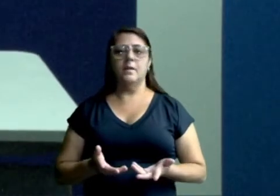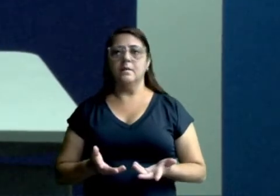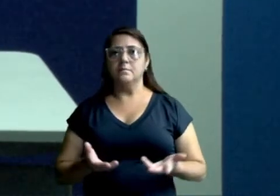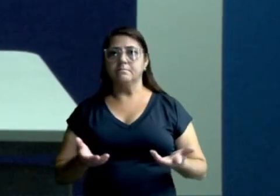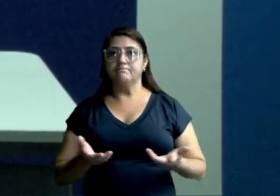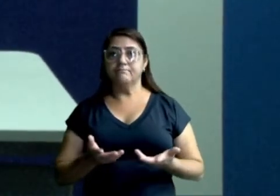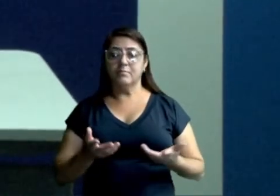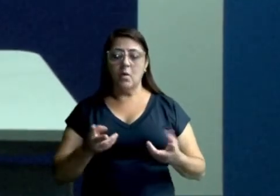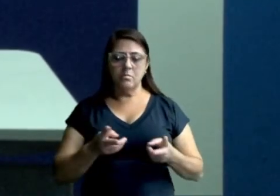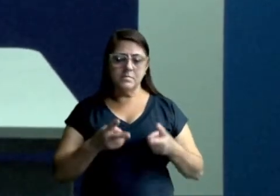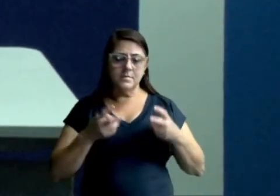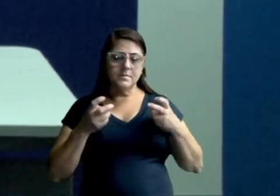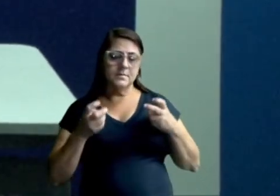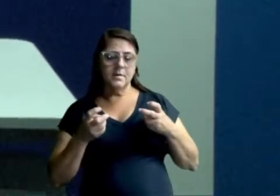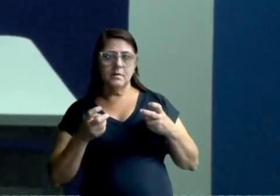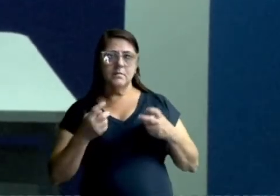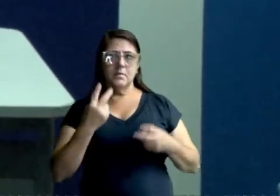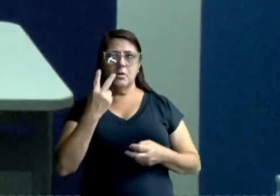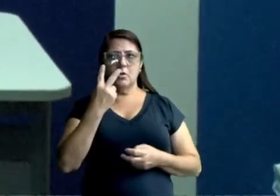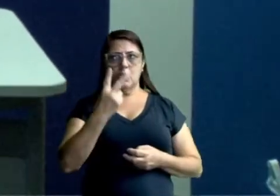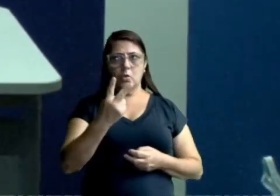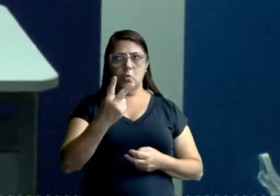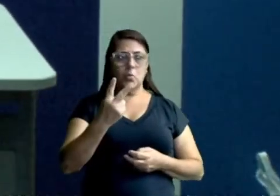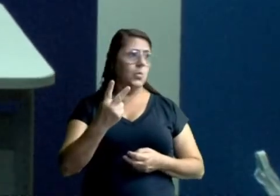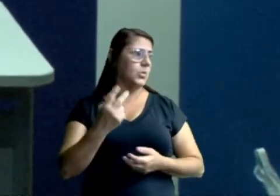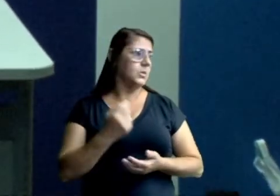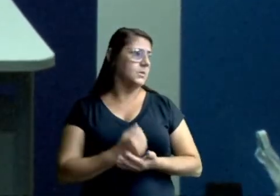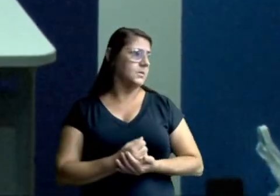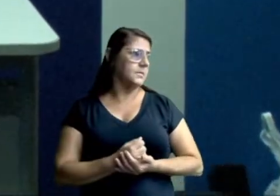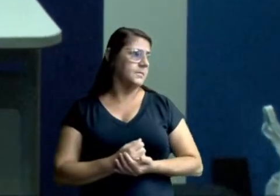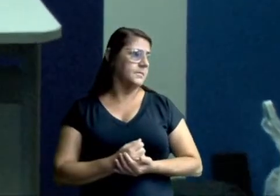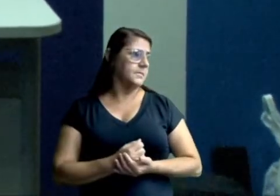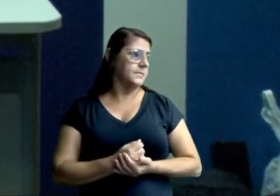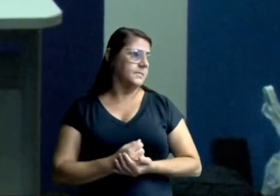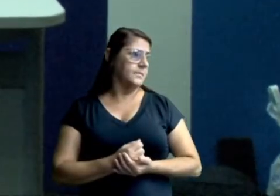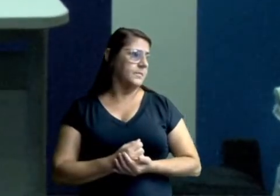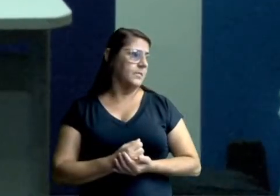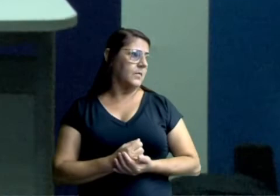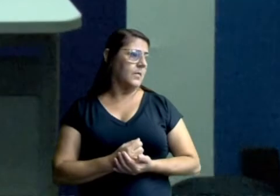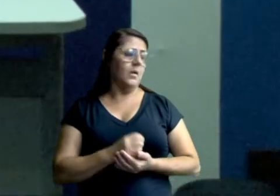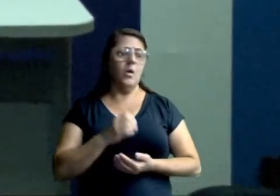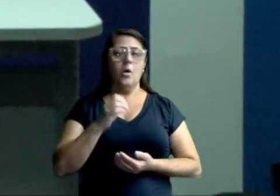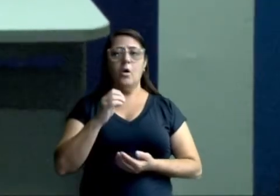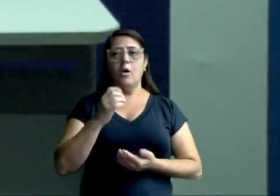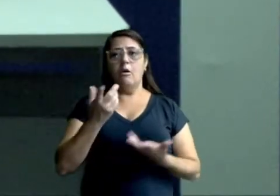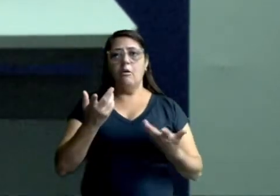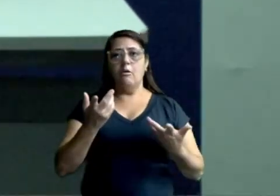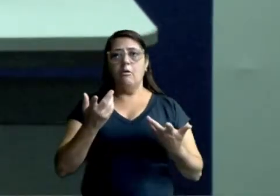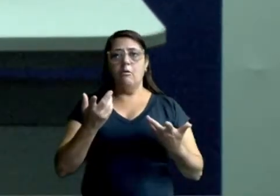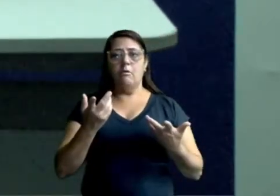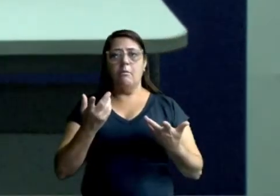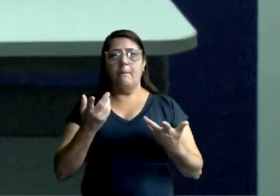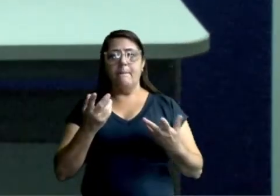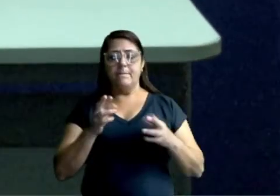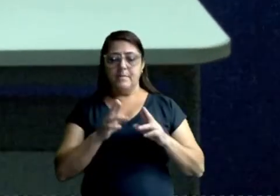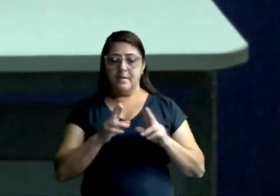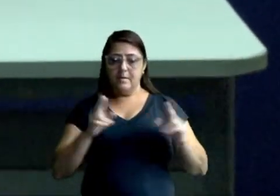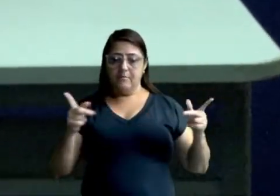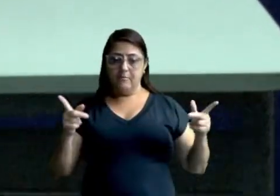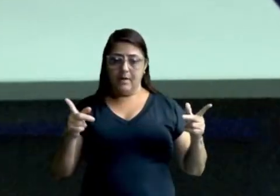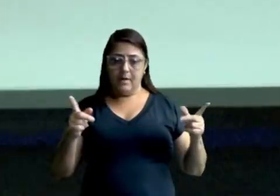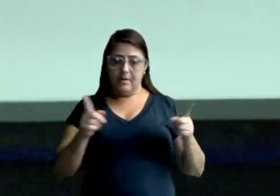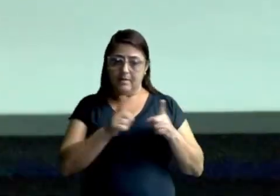seguinte. Observe que eu tenho dois objetos, tá? Tem dois objetos aí, com massas